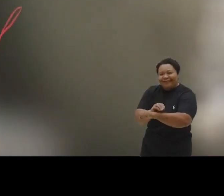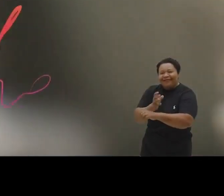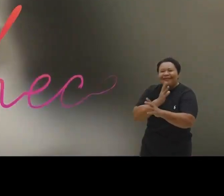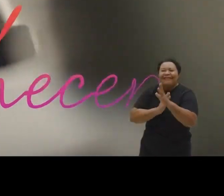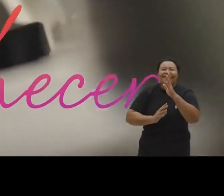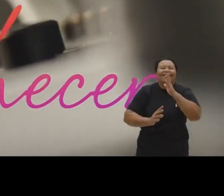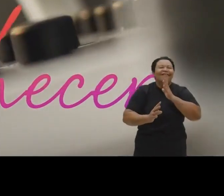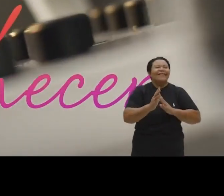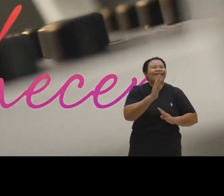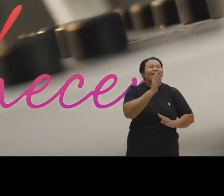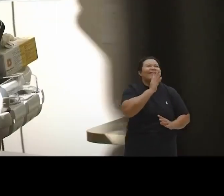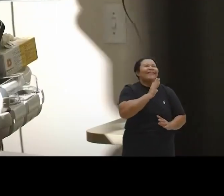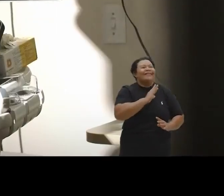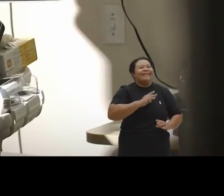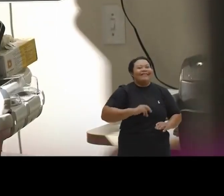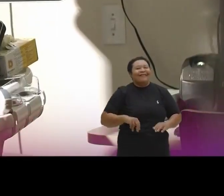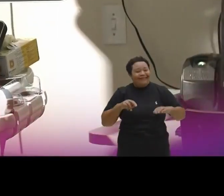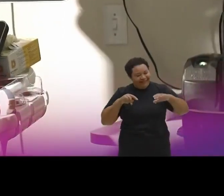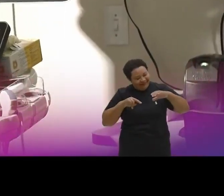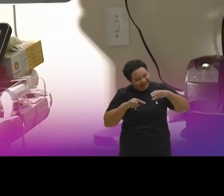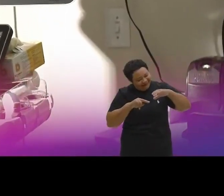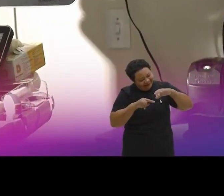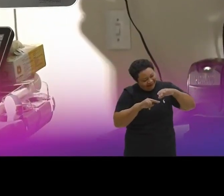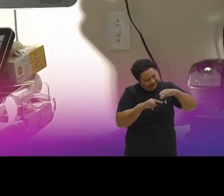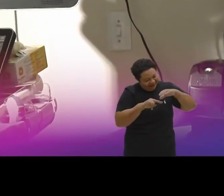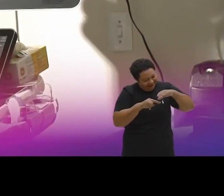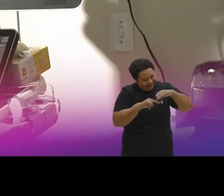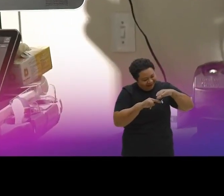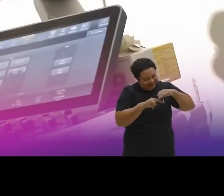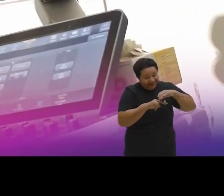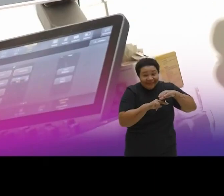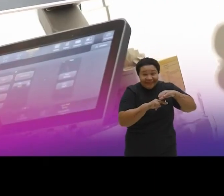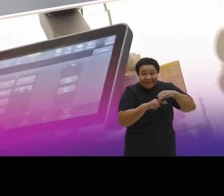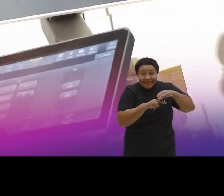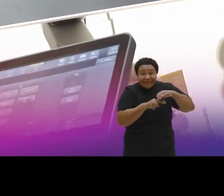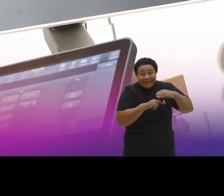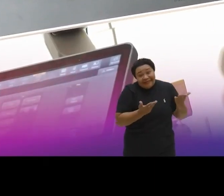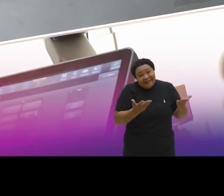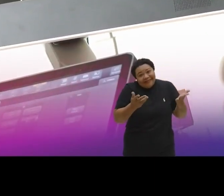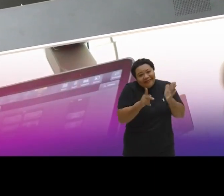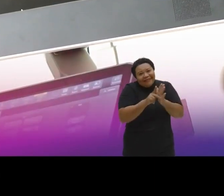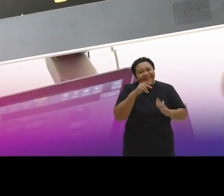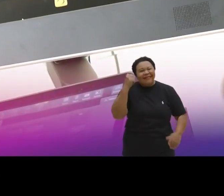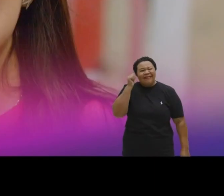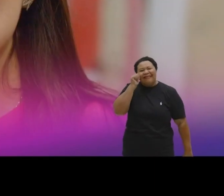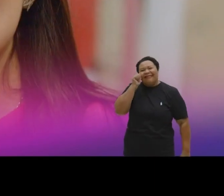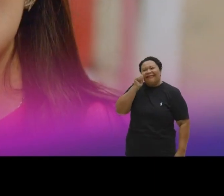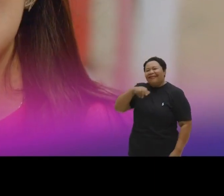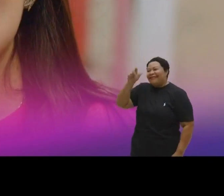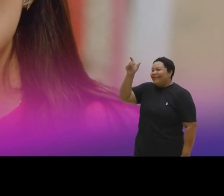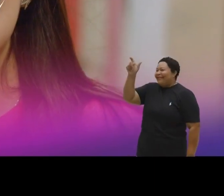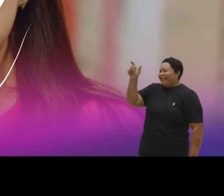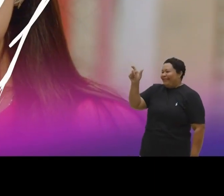se conhecer, no Centro de Diagnóstico de Imagem